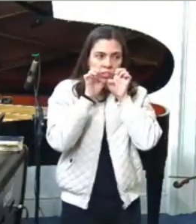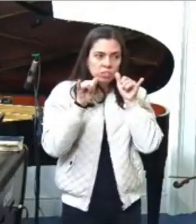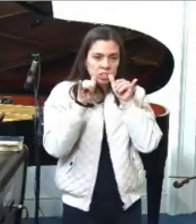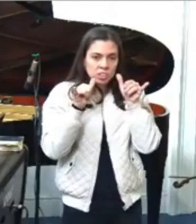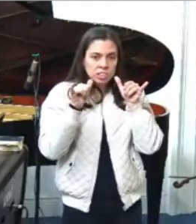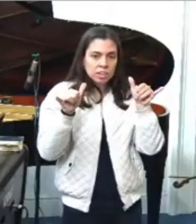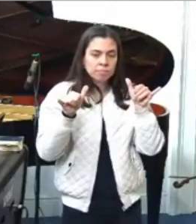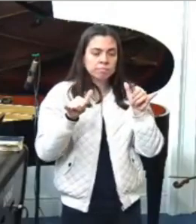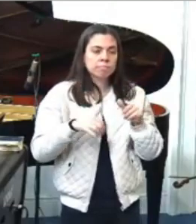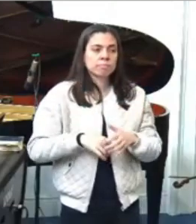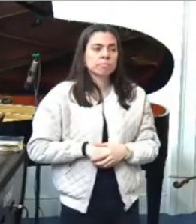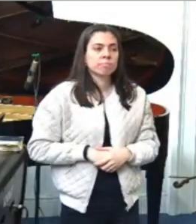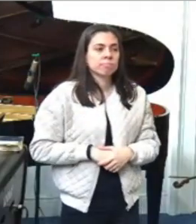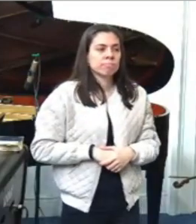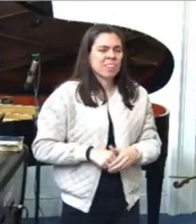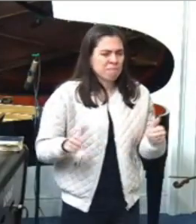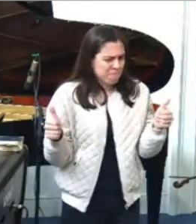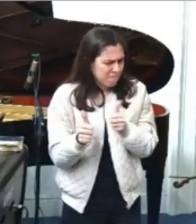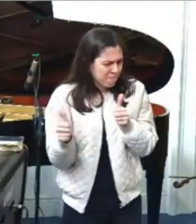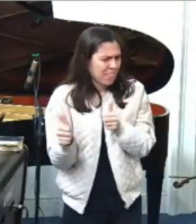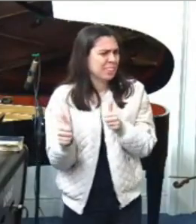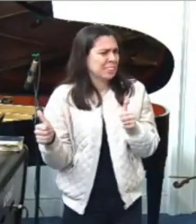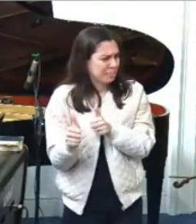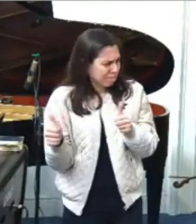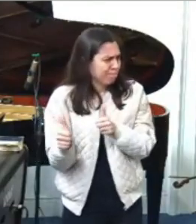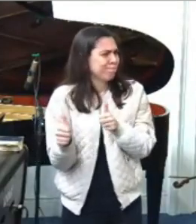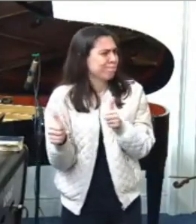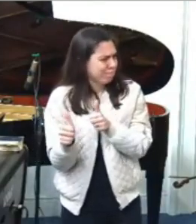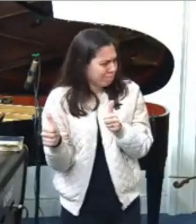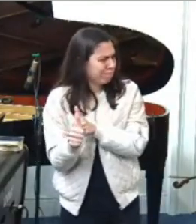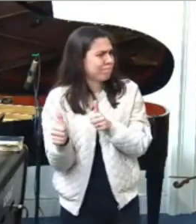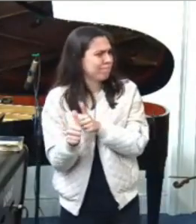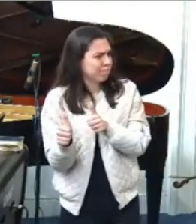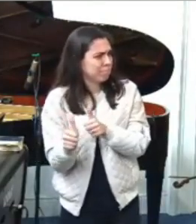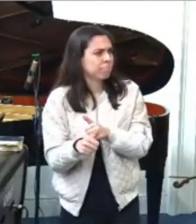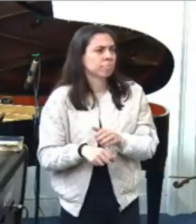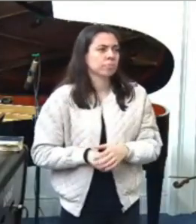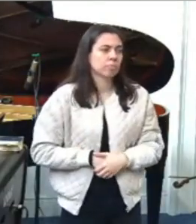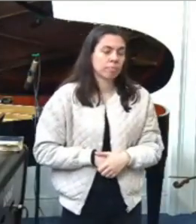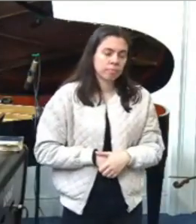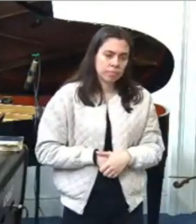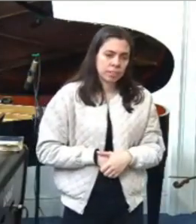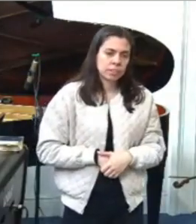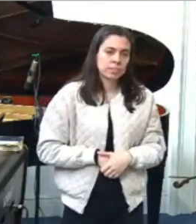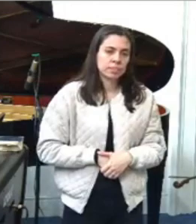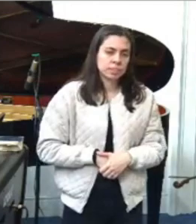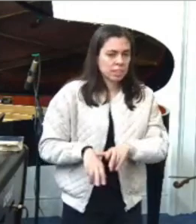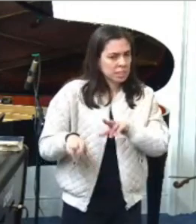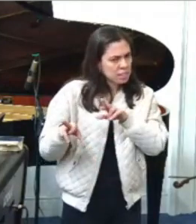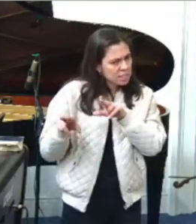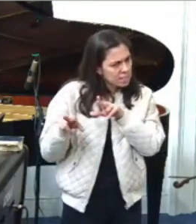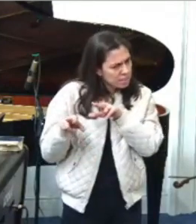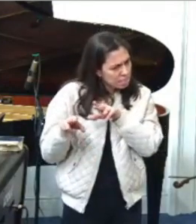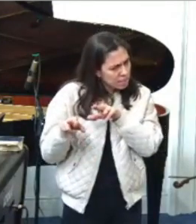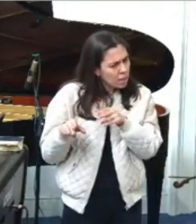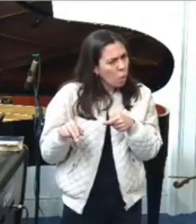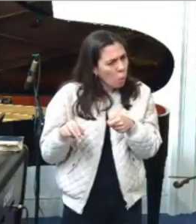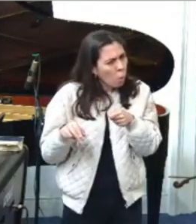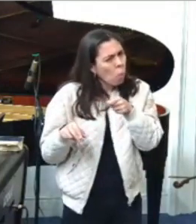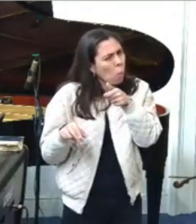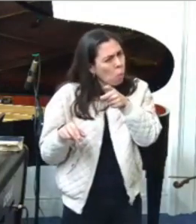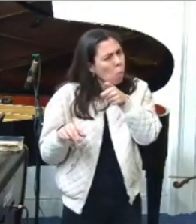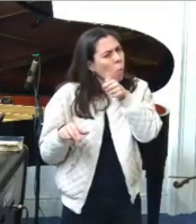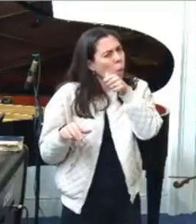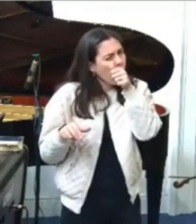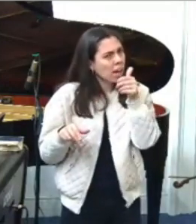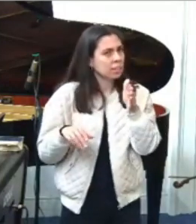nossos tempos. Porque enfrentam aquilo que Cristo Jesus enfrentou, é claro, talvez numa proporção muito